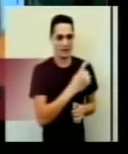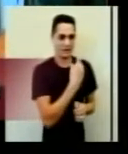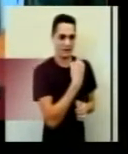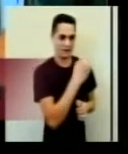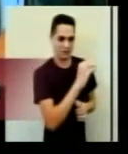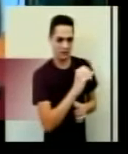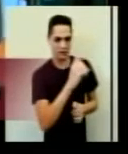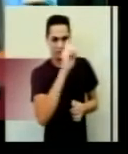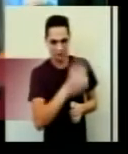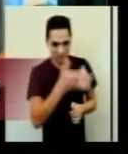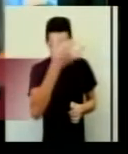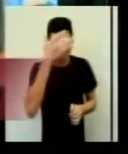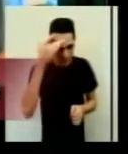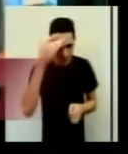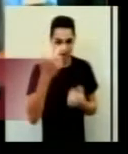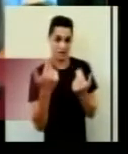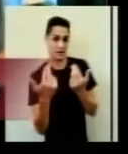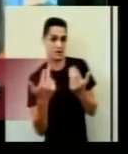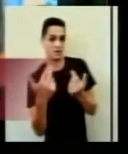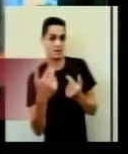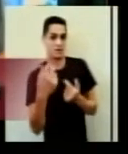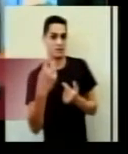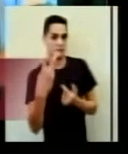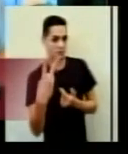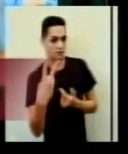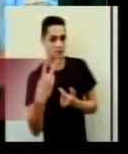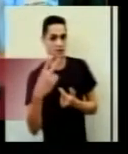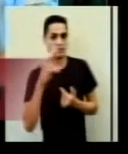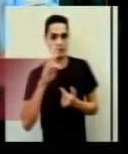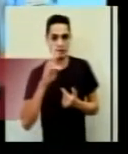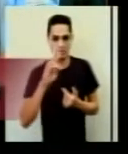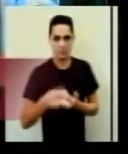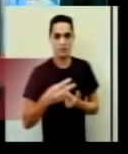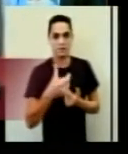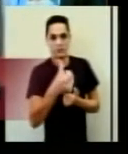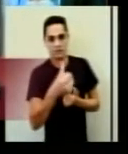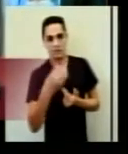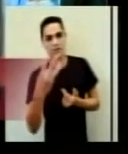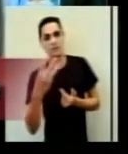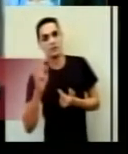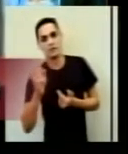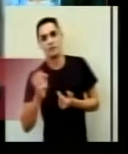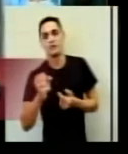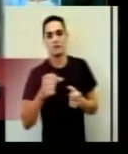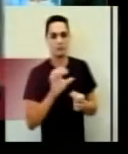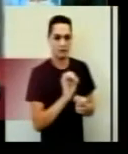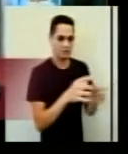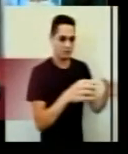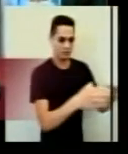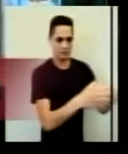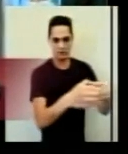3.397. O coeficiente de incidência hoje em São José do Rio Preto é de